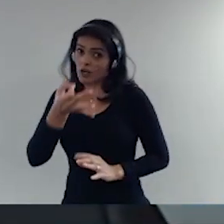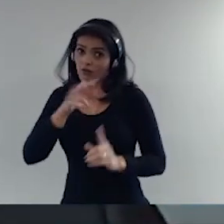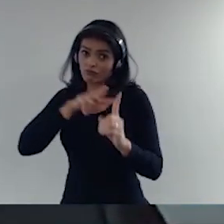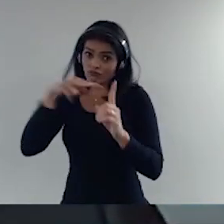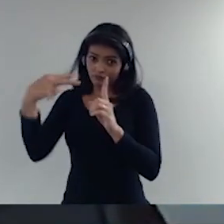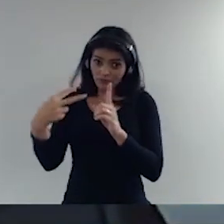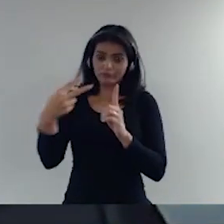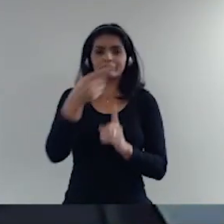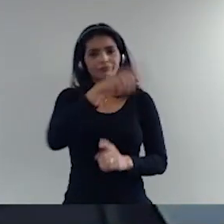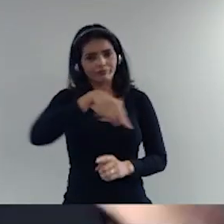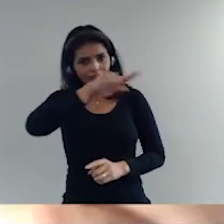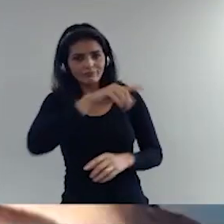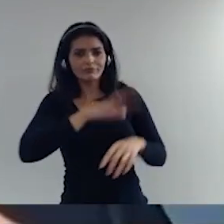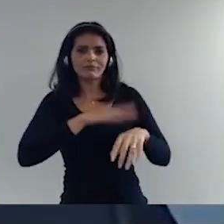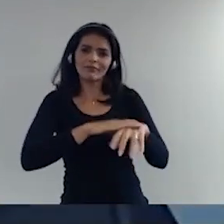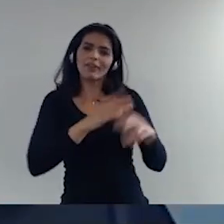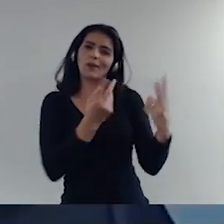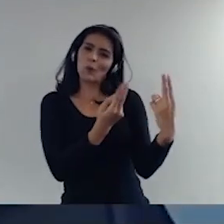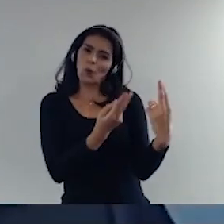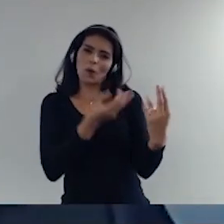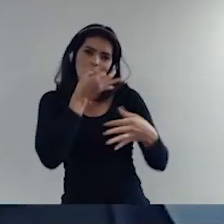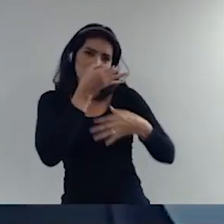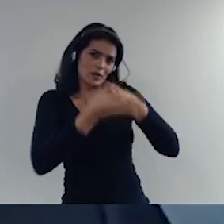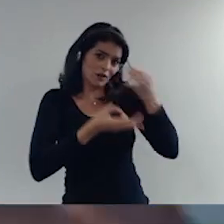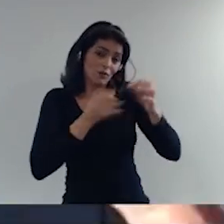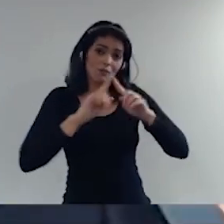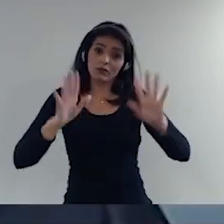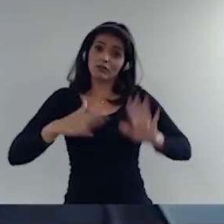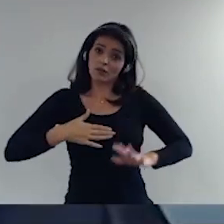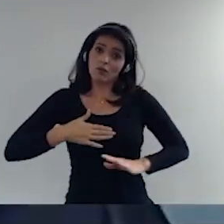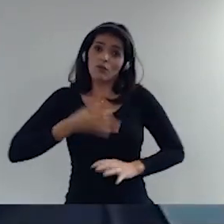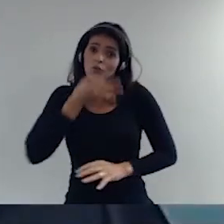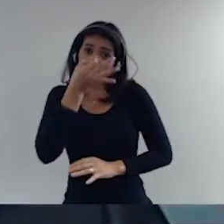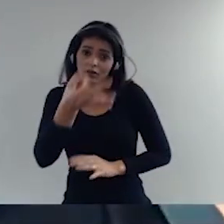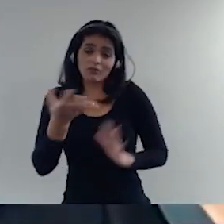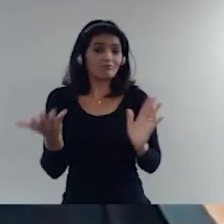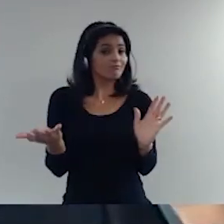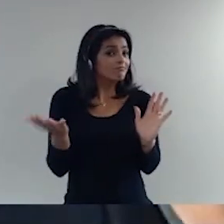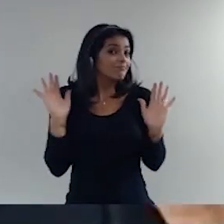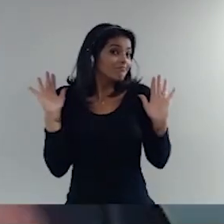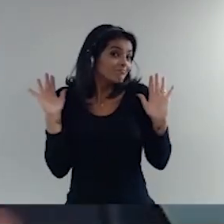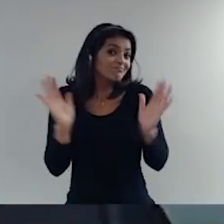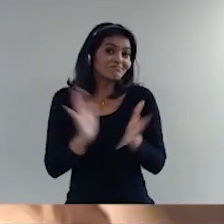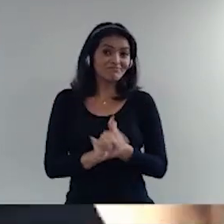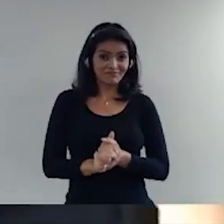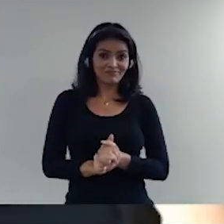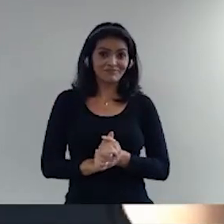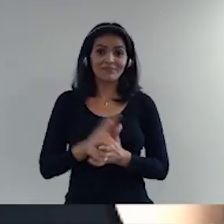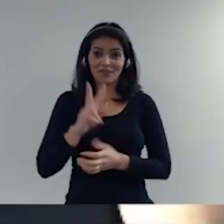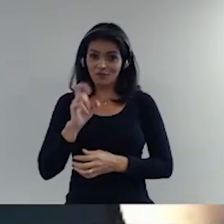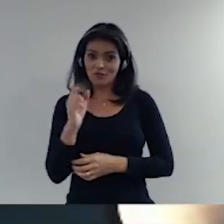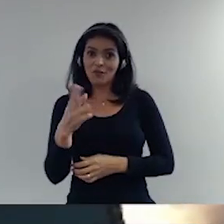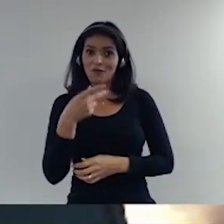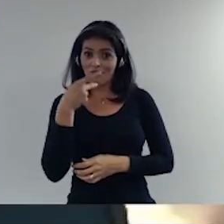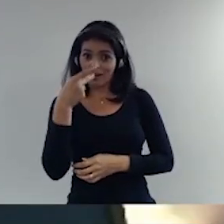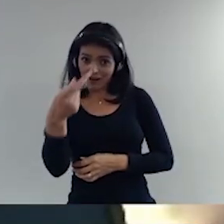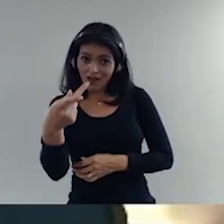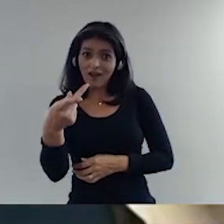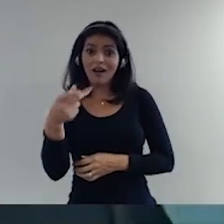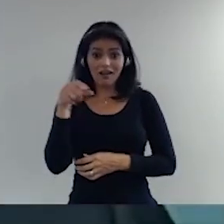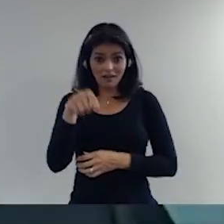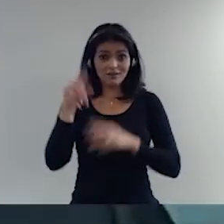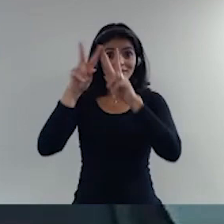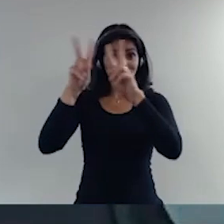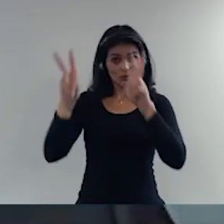vista compartilhado pelos colegas, mas é o que exponho. Então, nesses breves segundos que nós temos, eu vou levantar esta